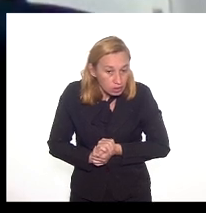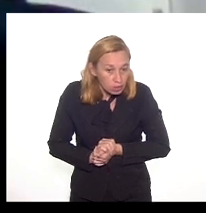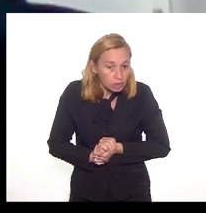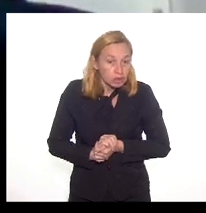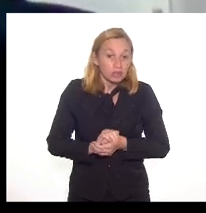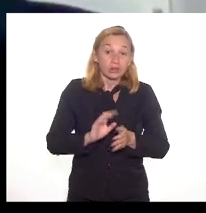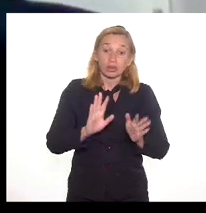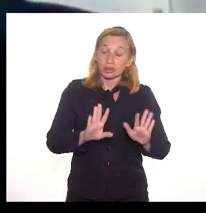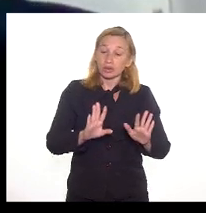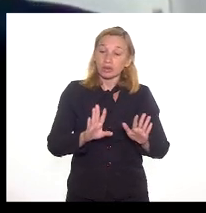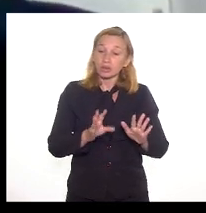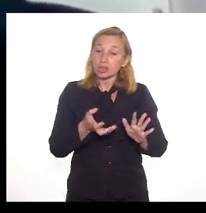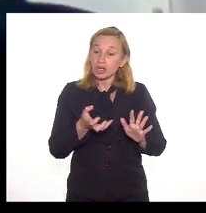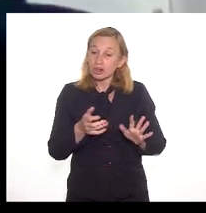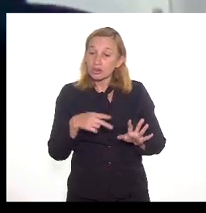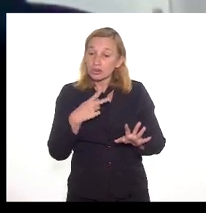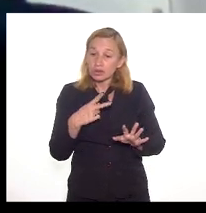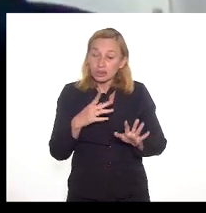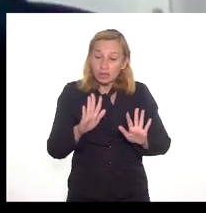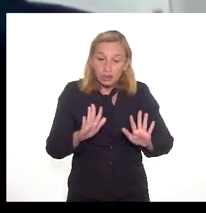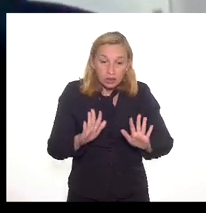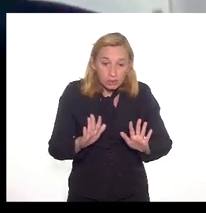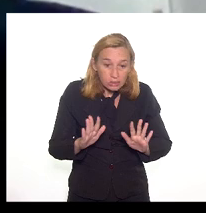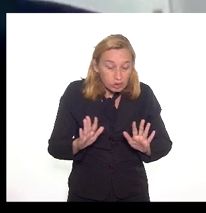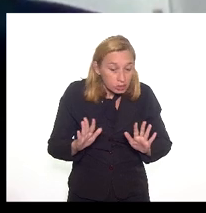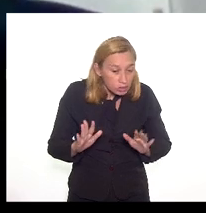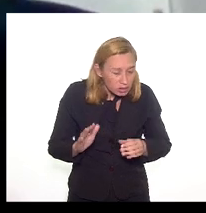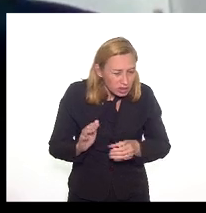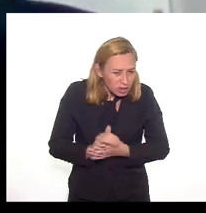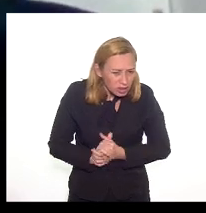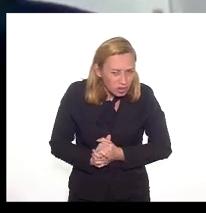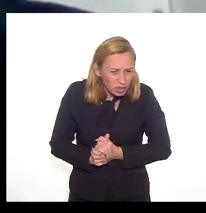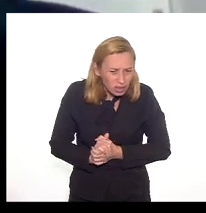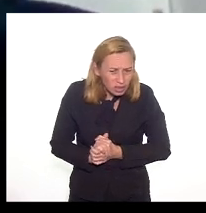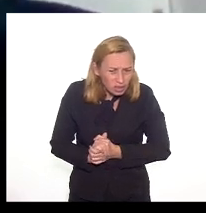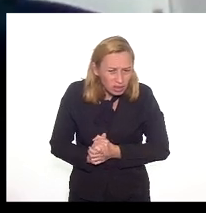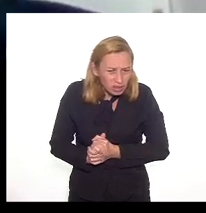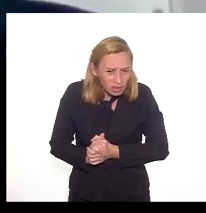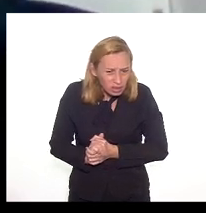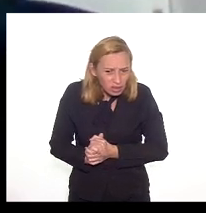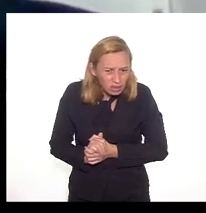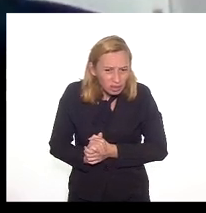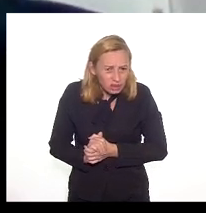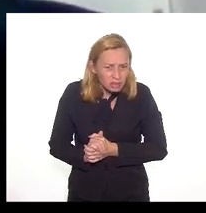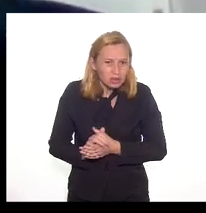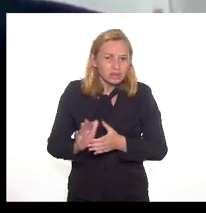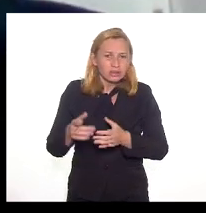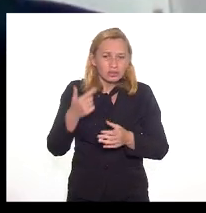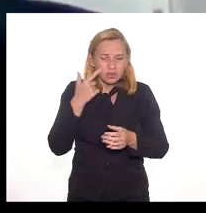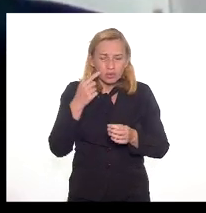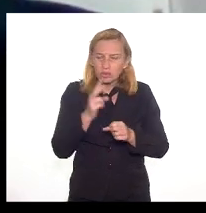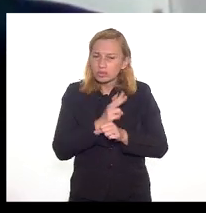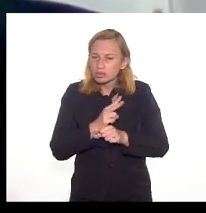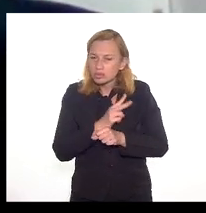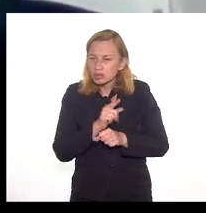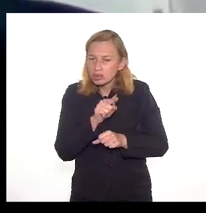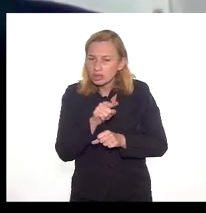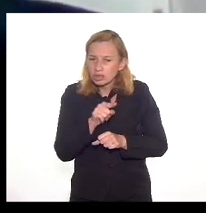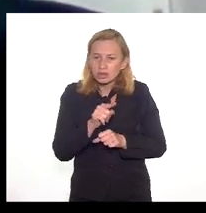apresentação, mas eu estou com um probleminha aqui no host, que ele não está deixando eu dar um share screen aqui. Pode verificar